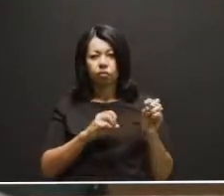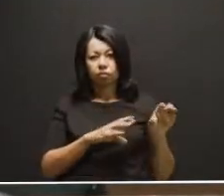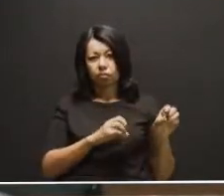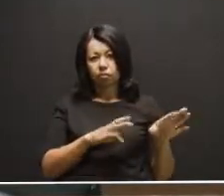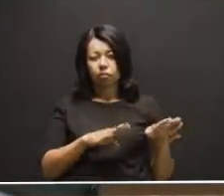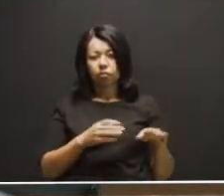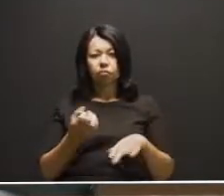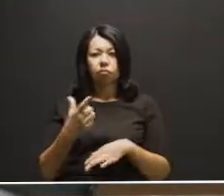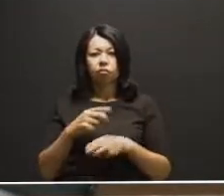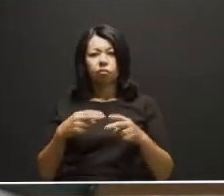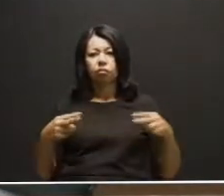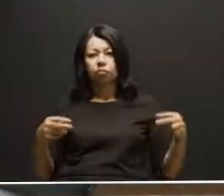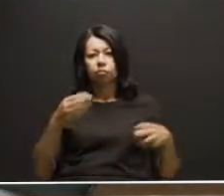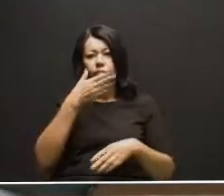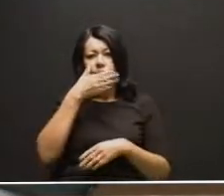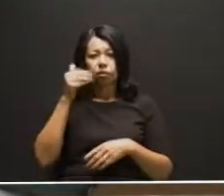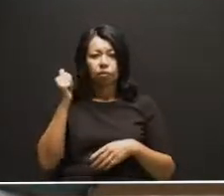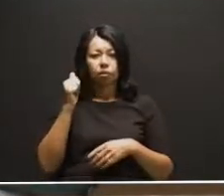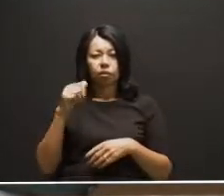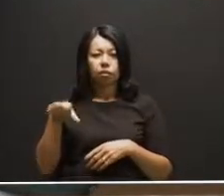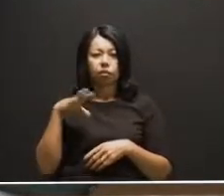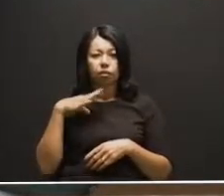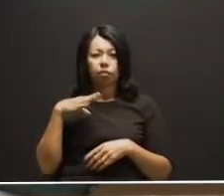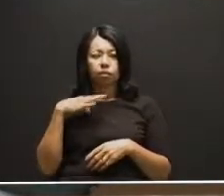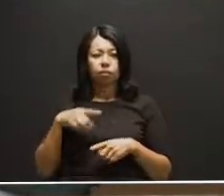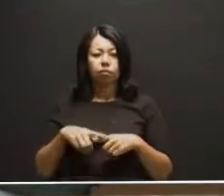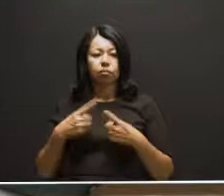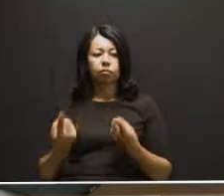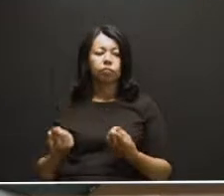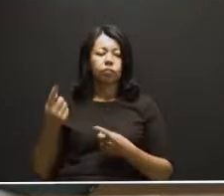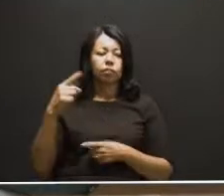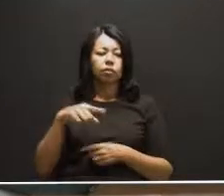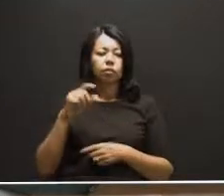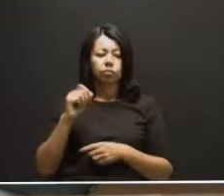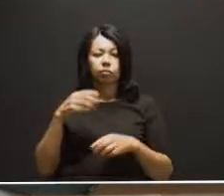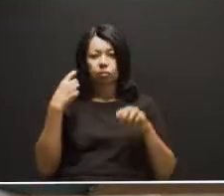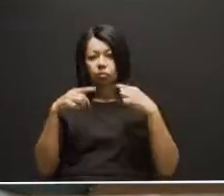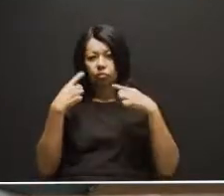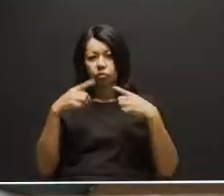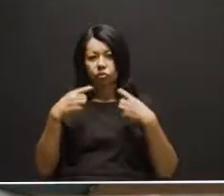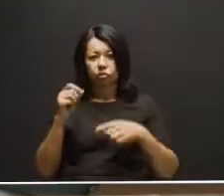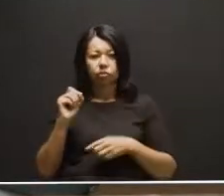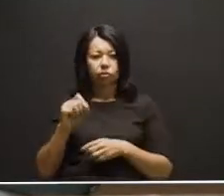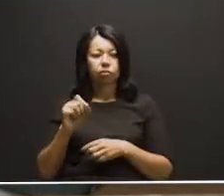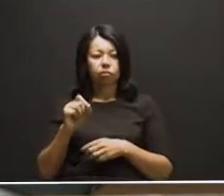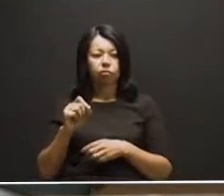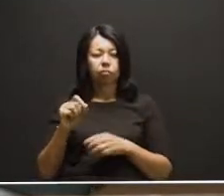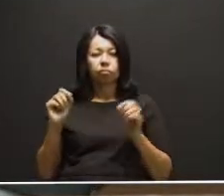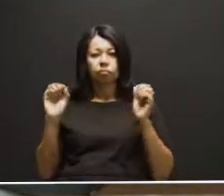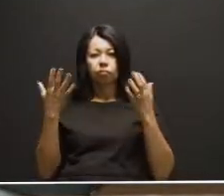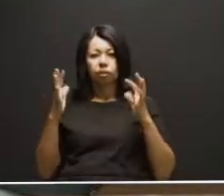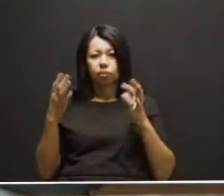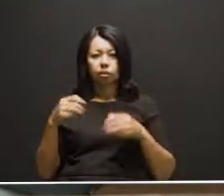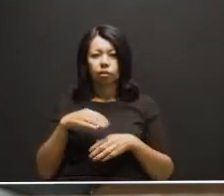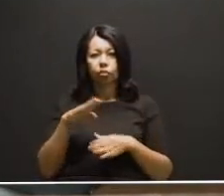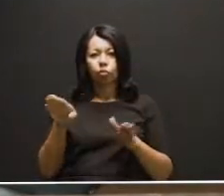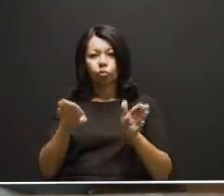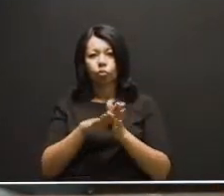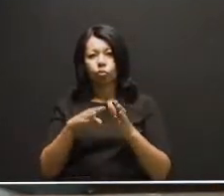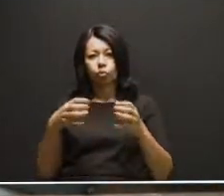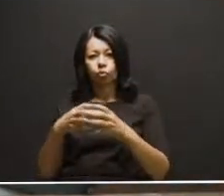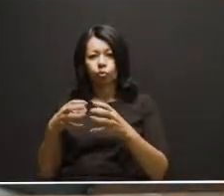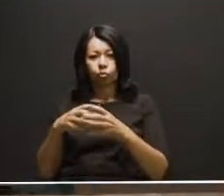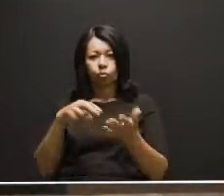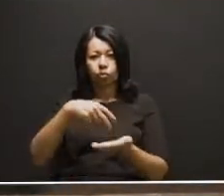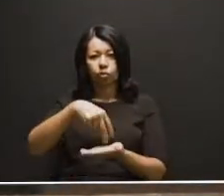muitas coisas para melhorar nossa cidade mas eu não vim aqui para poder discutir sobre esse assunto vai parabenizar todos bailarino